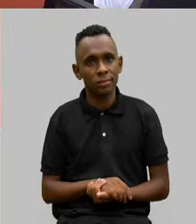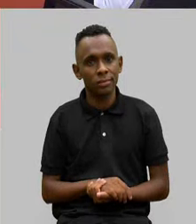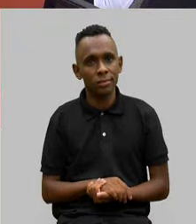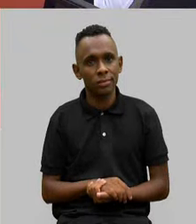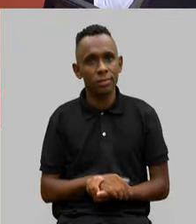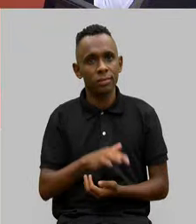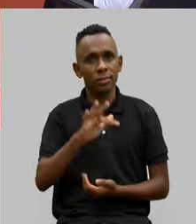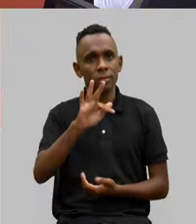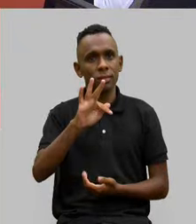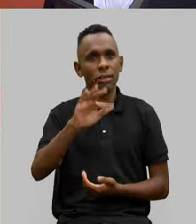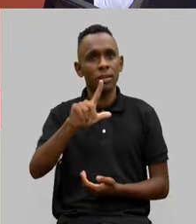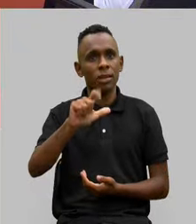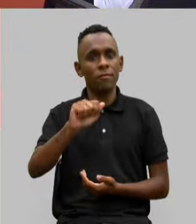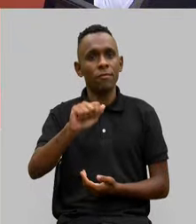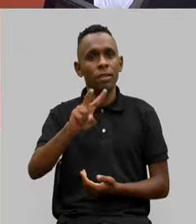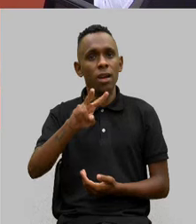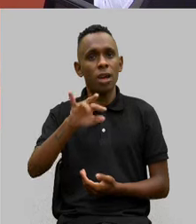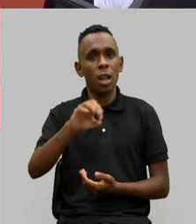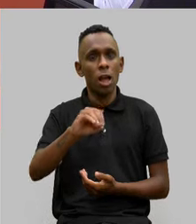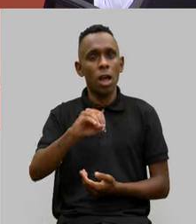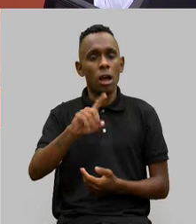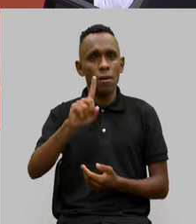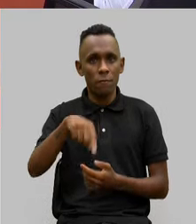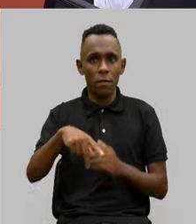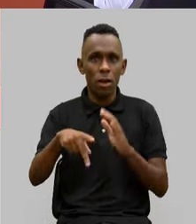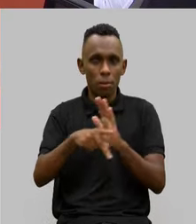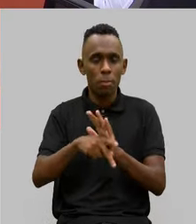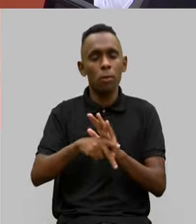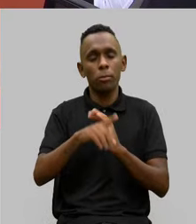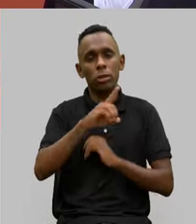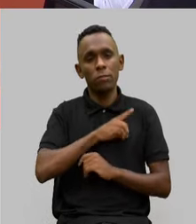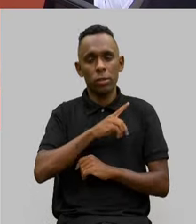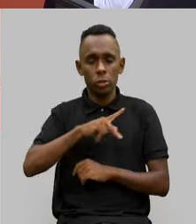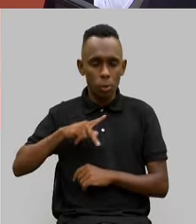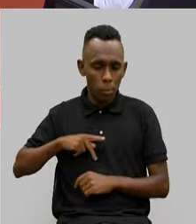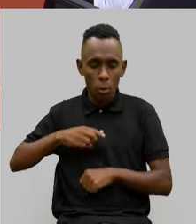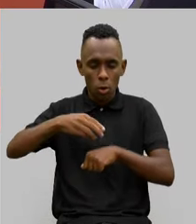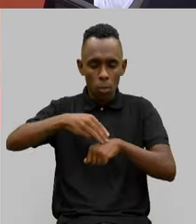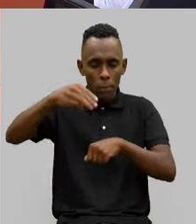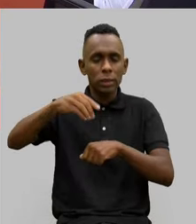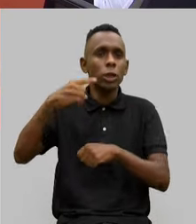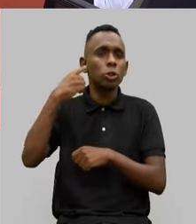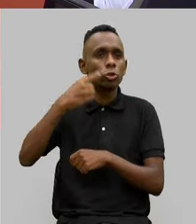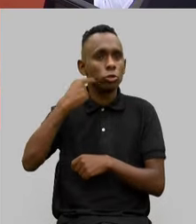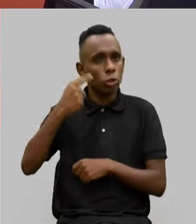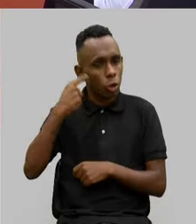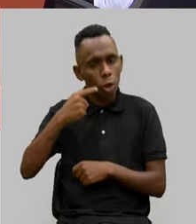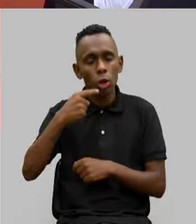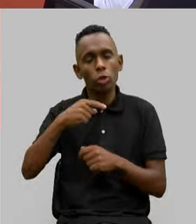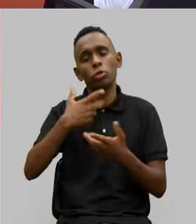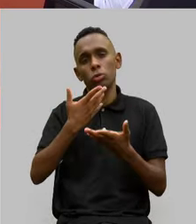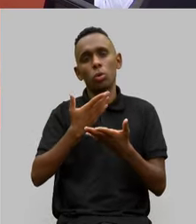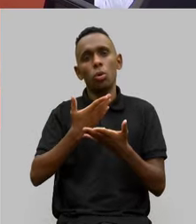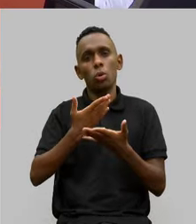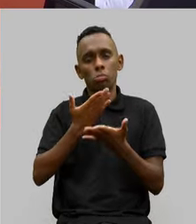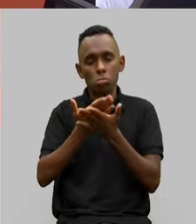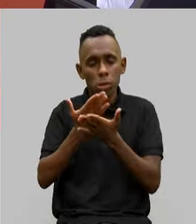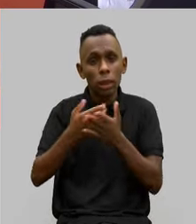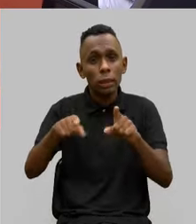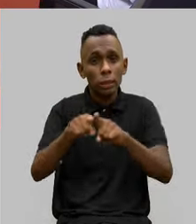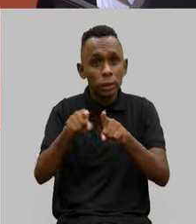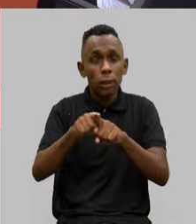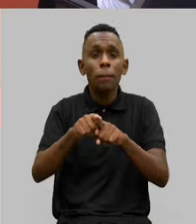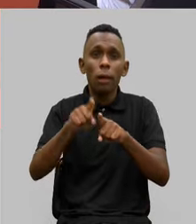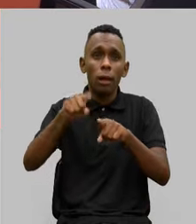Flávio Rodrigues Leles Defensor Público Mestrando em direito pela Faculdade Milton Campos e integrante do